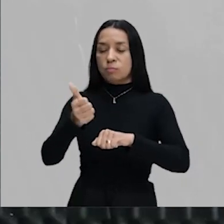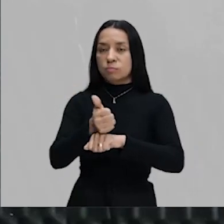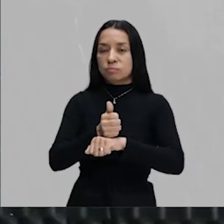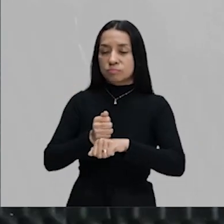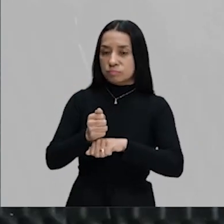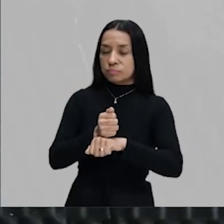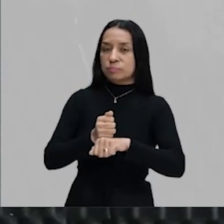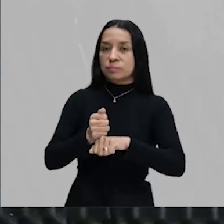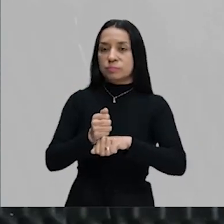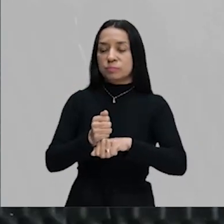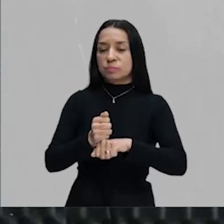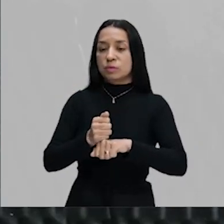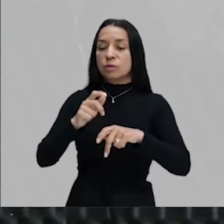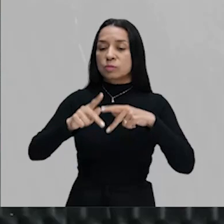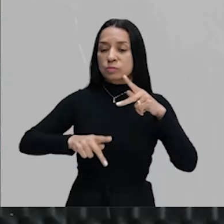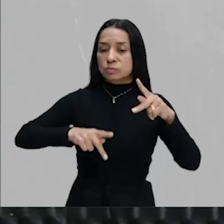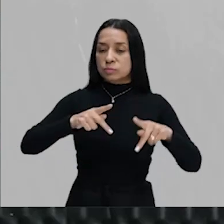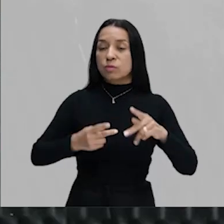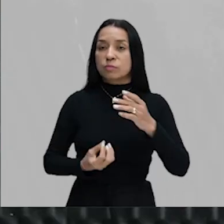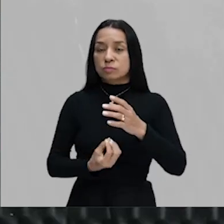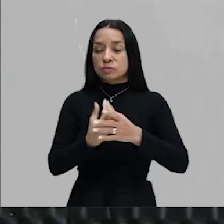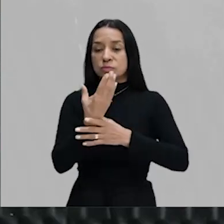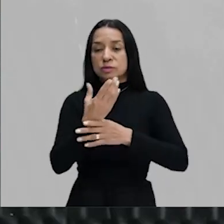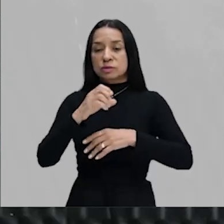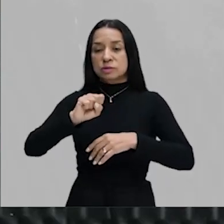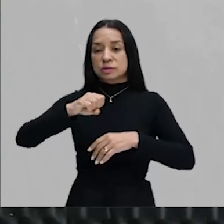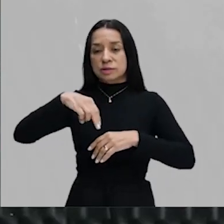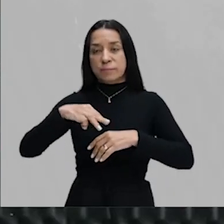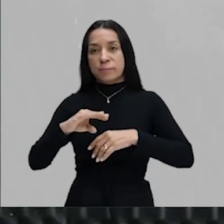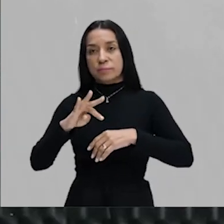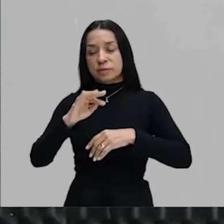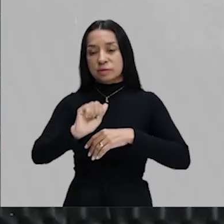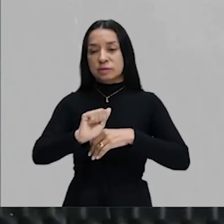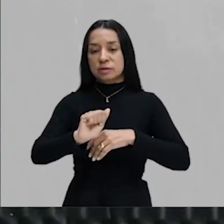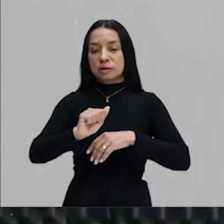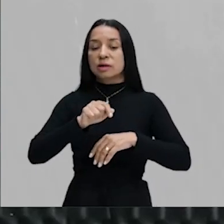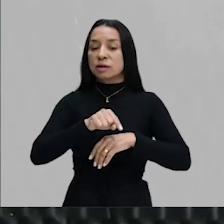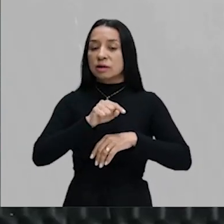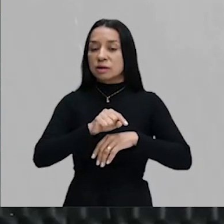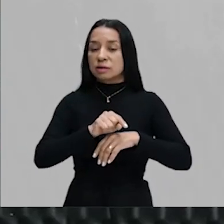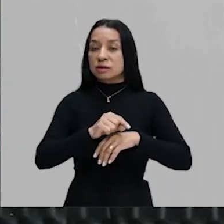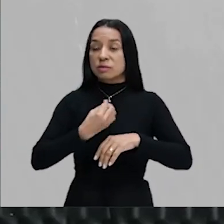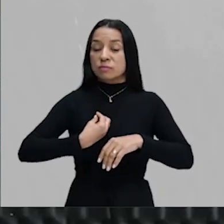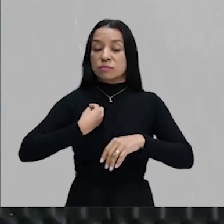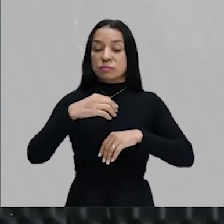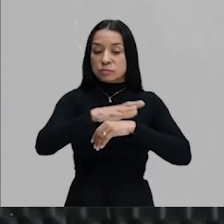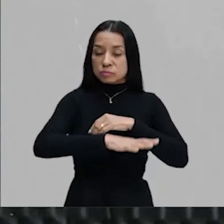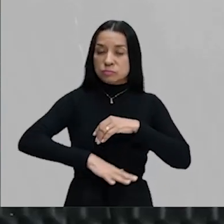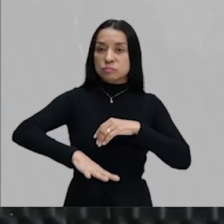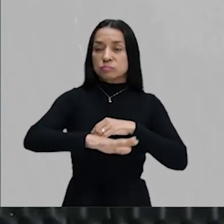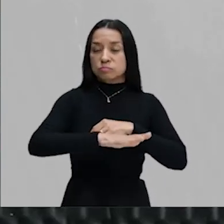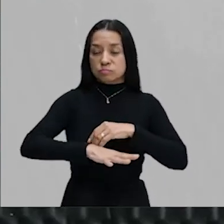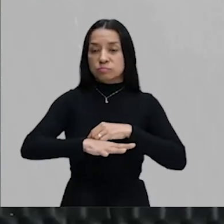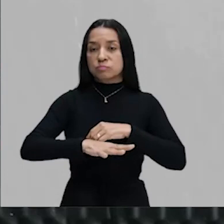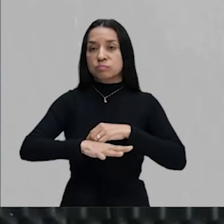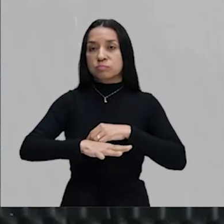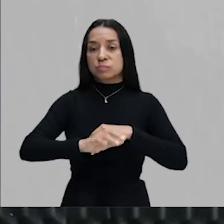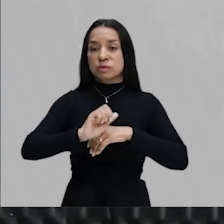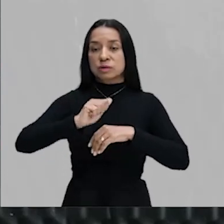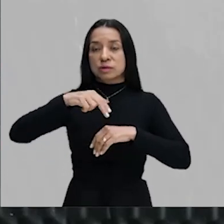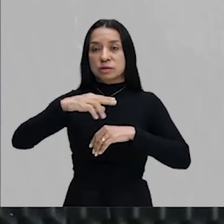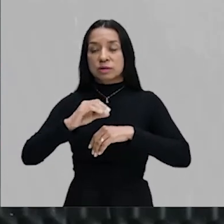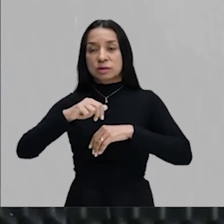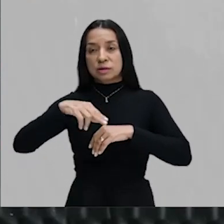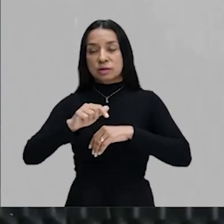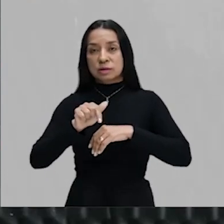povos de origem semita teriam se estabelecido no território de Canaã, através de Abraão. Observe que a